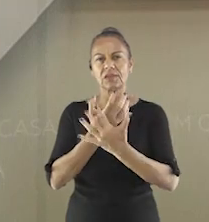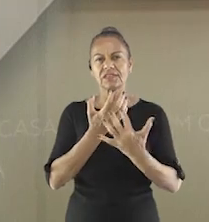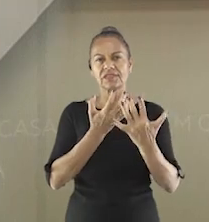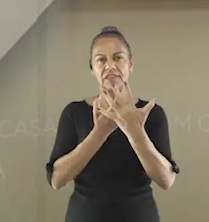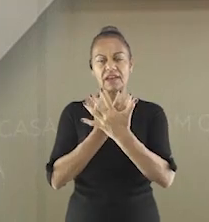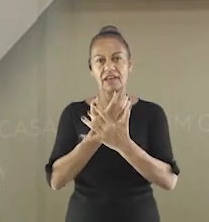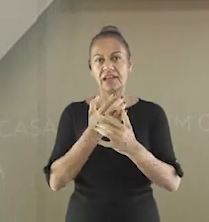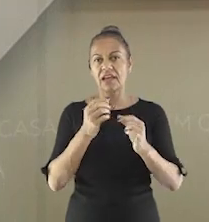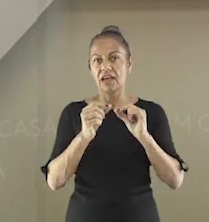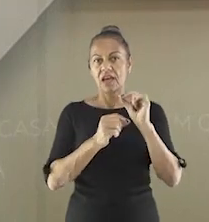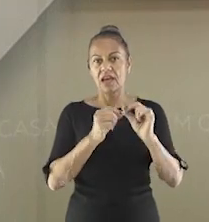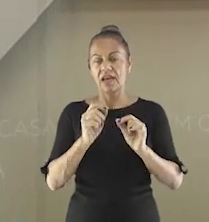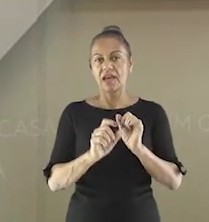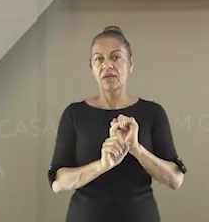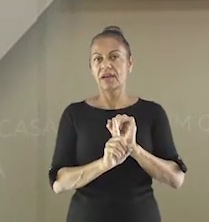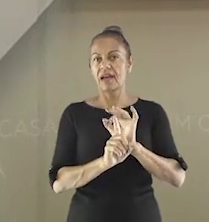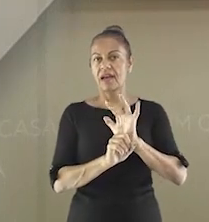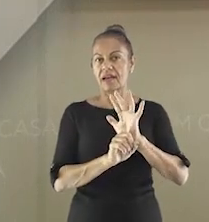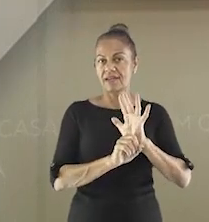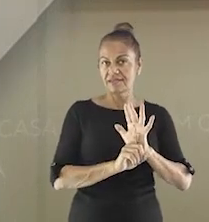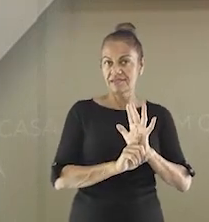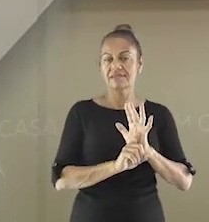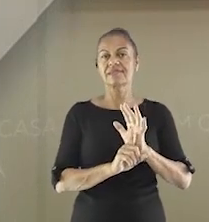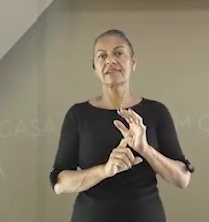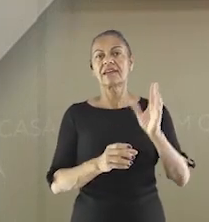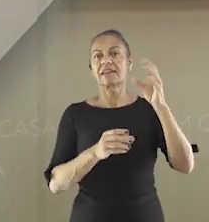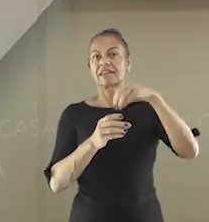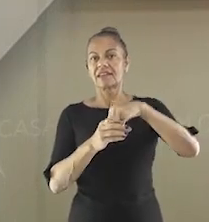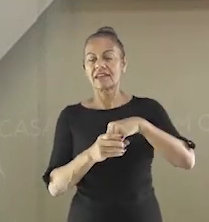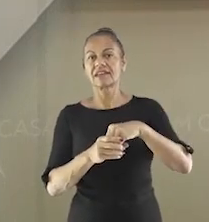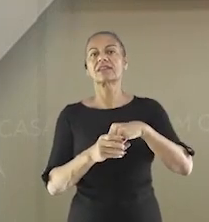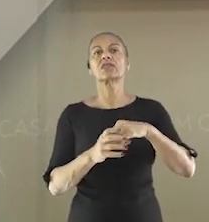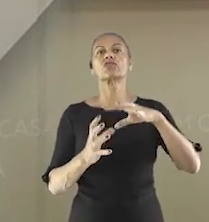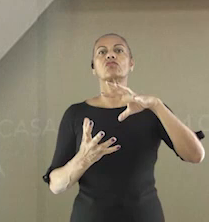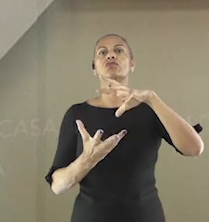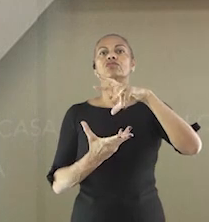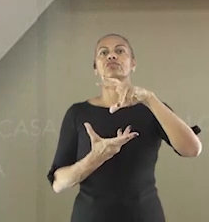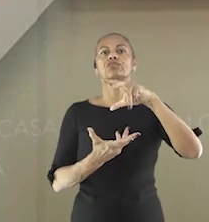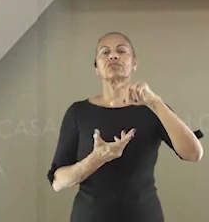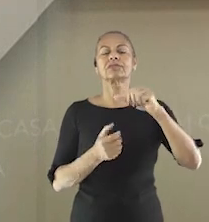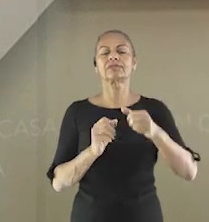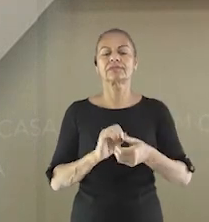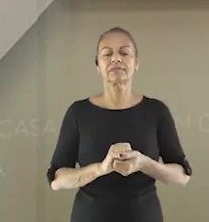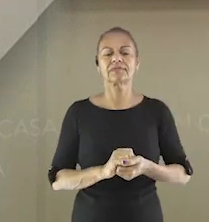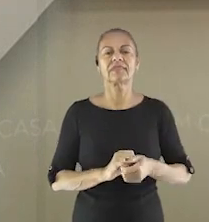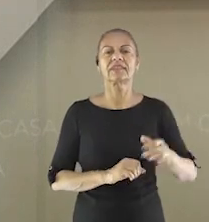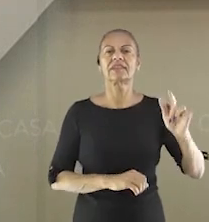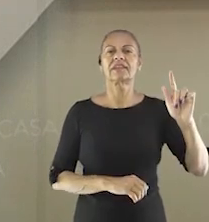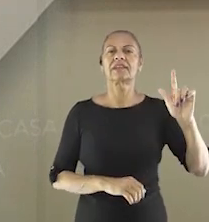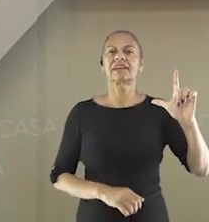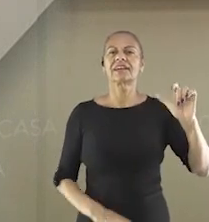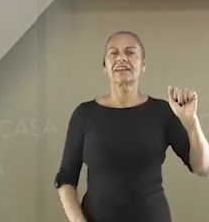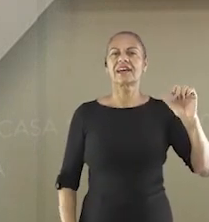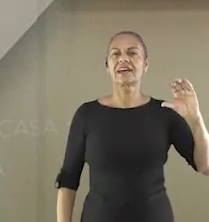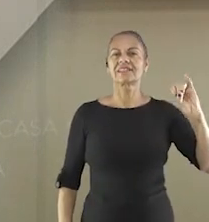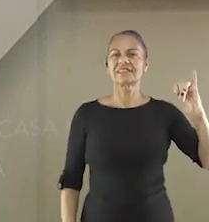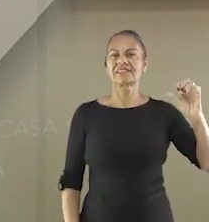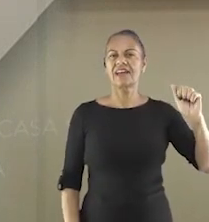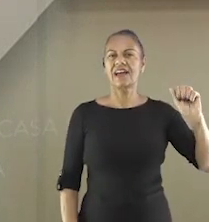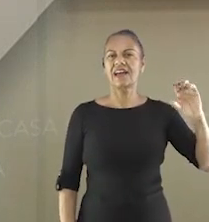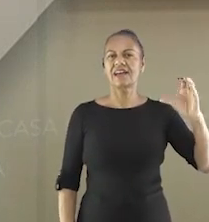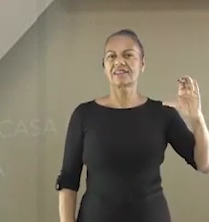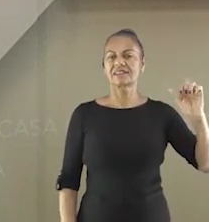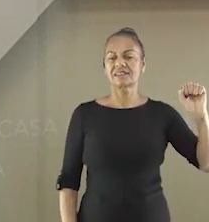nossa terceira opção. Já a glaciação, a letra B, causa a formação de geleiras